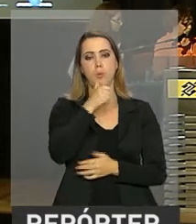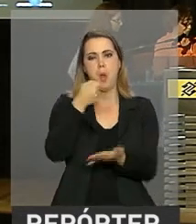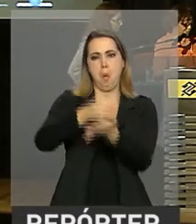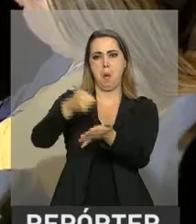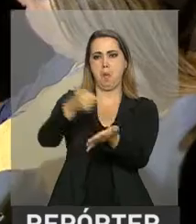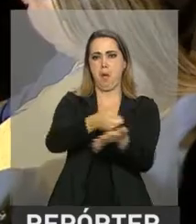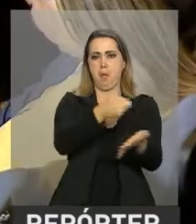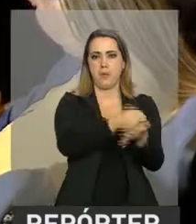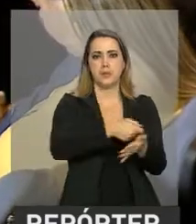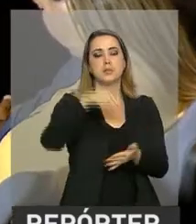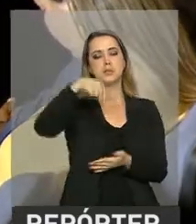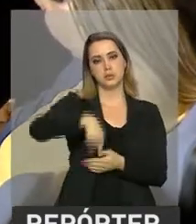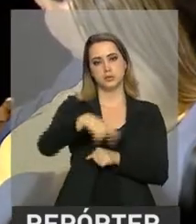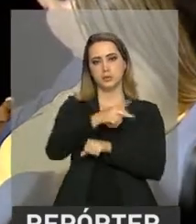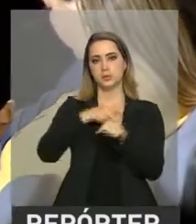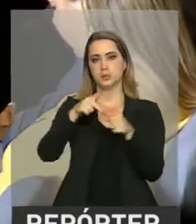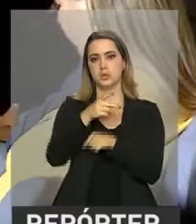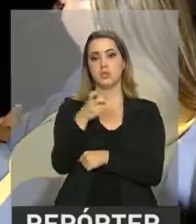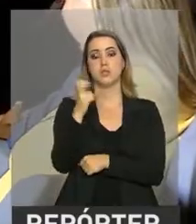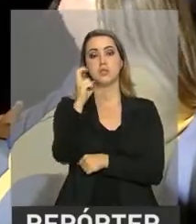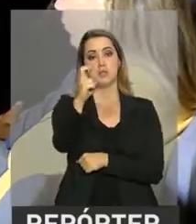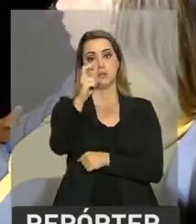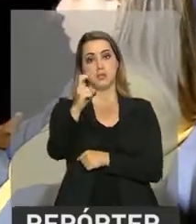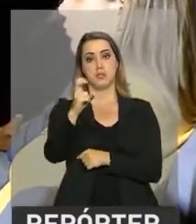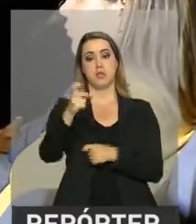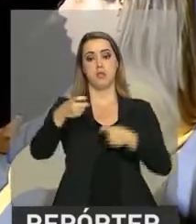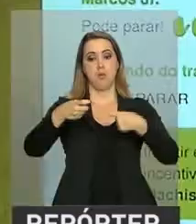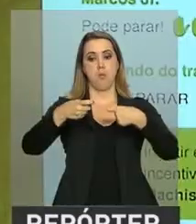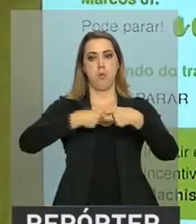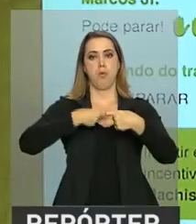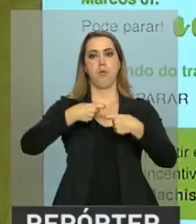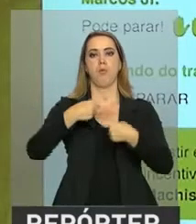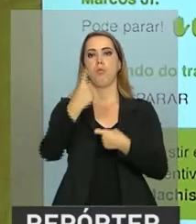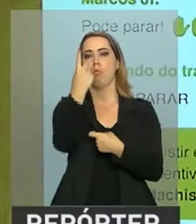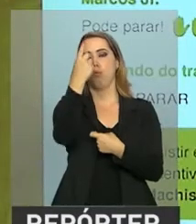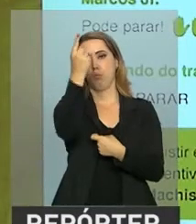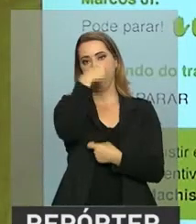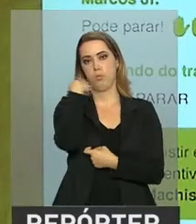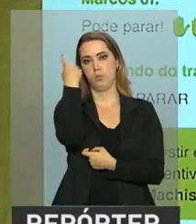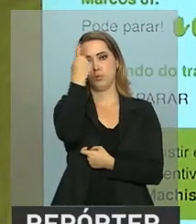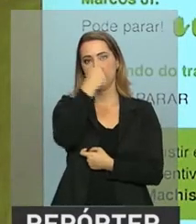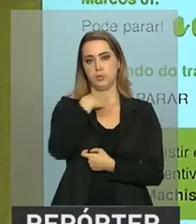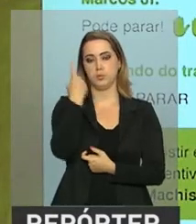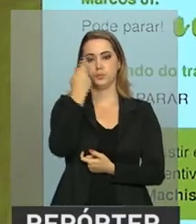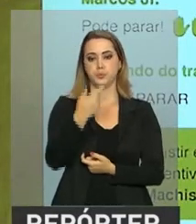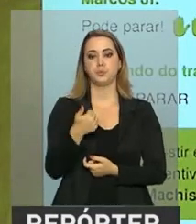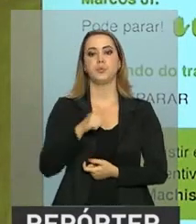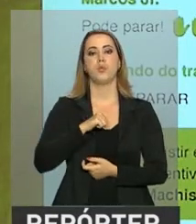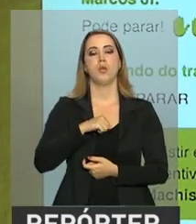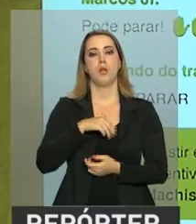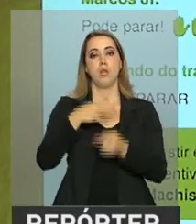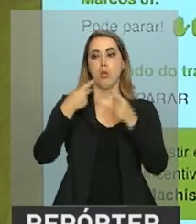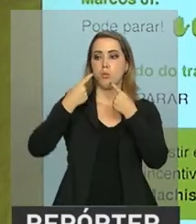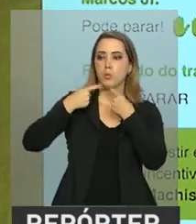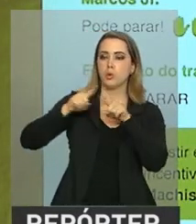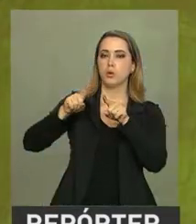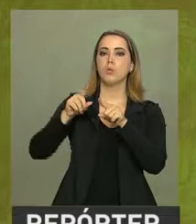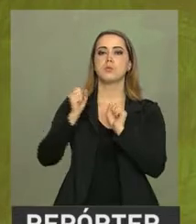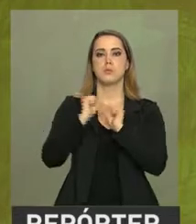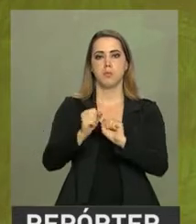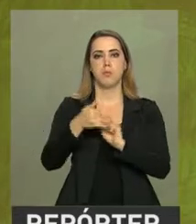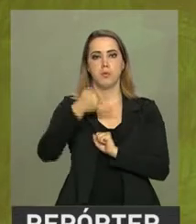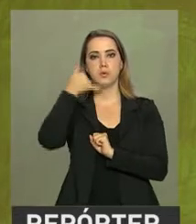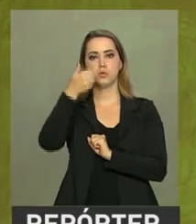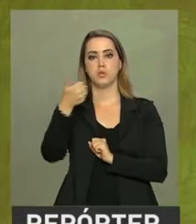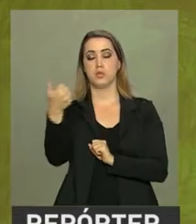no país cinco são violentadas por hora o canal de denúncias ligue 180 registrou aumento